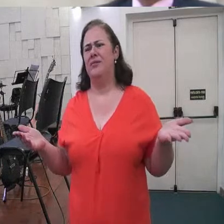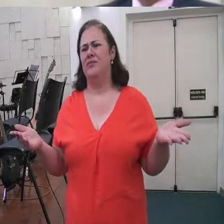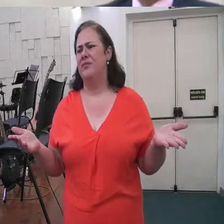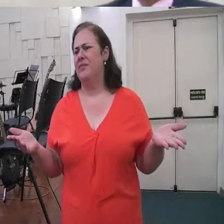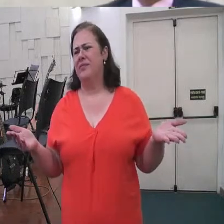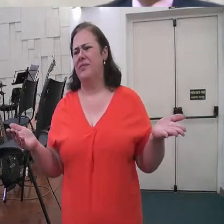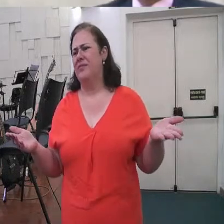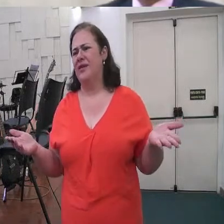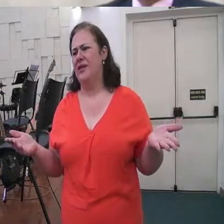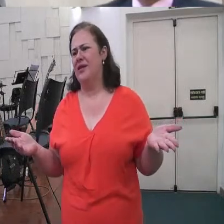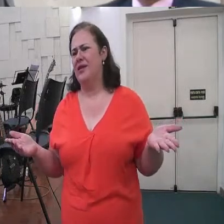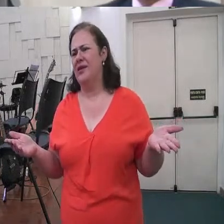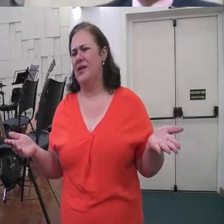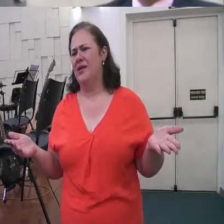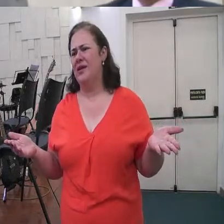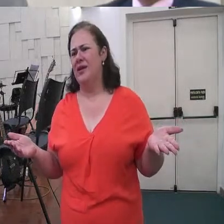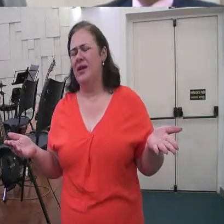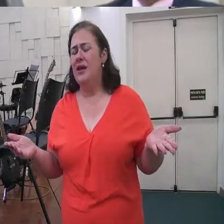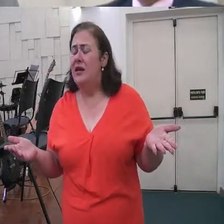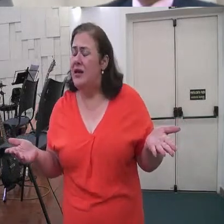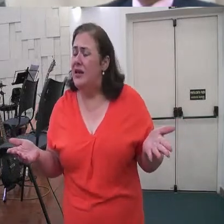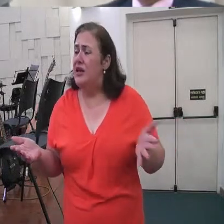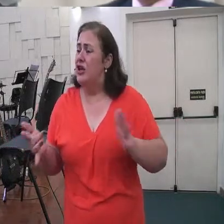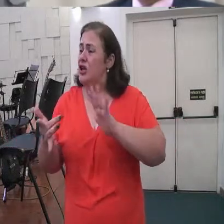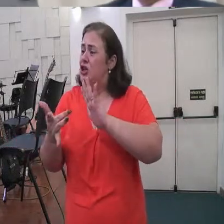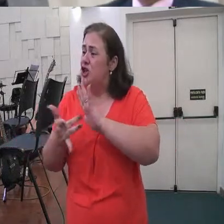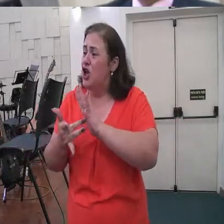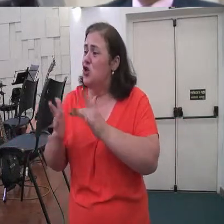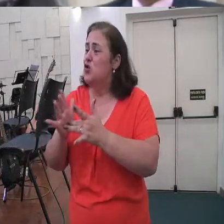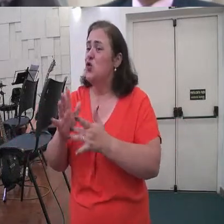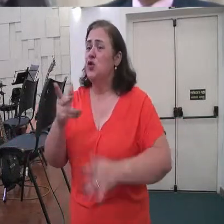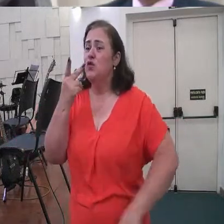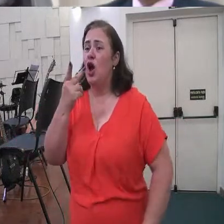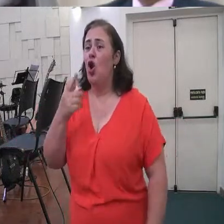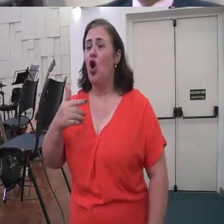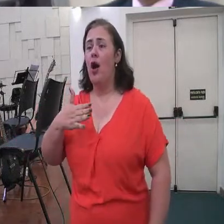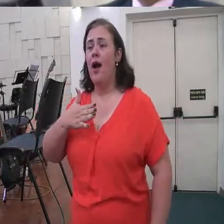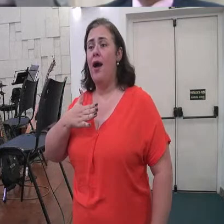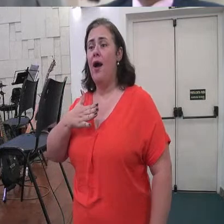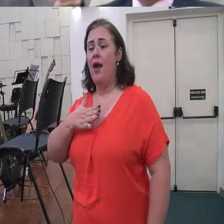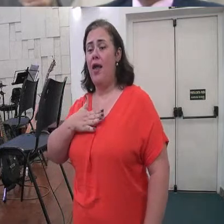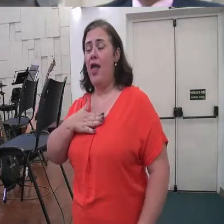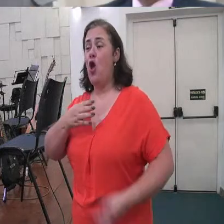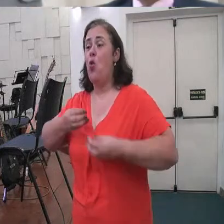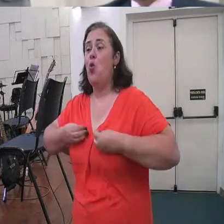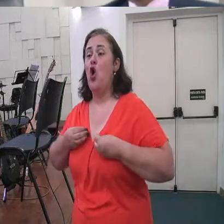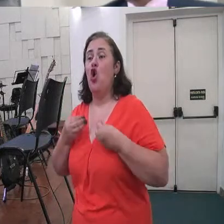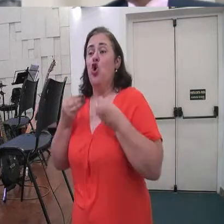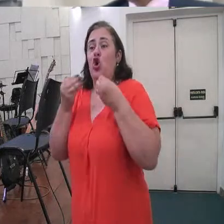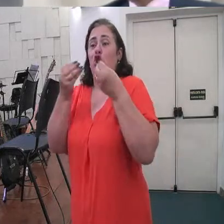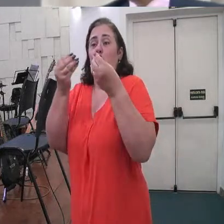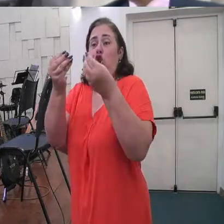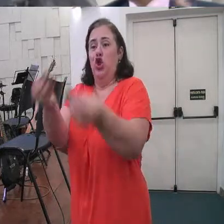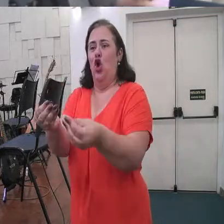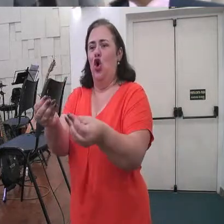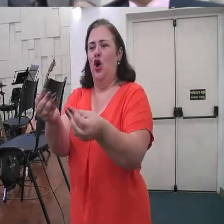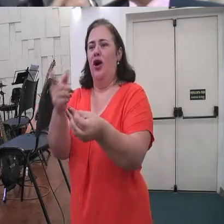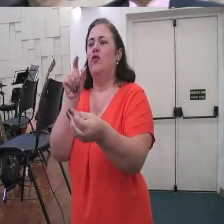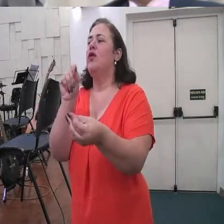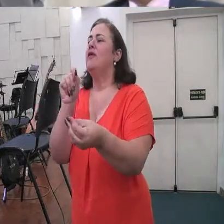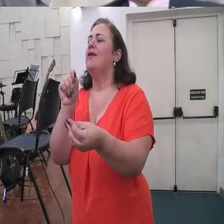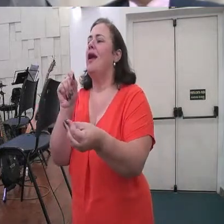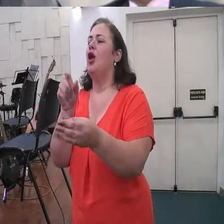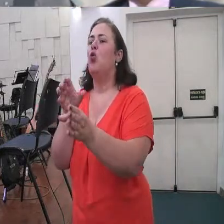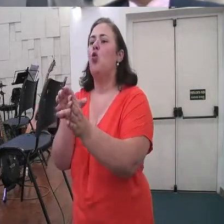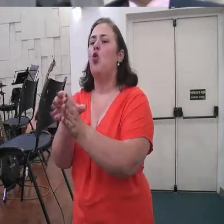eu tinha isso, eu tinha muitas dívidas, participei da campanha tal e consegui quitar todas as minhas dívidas e